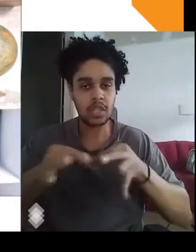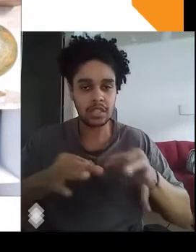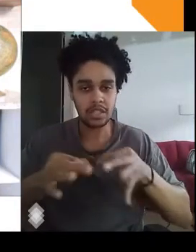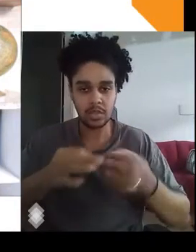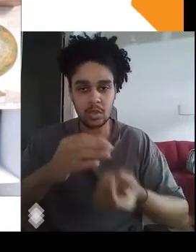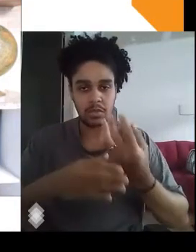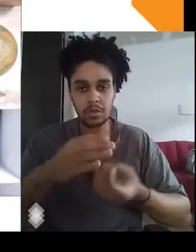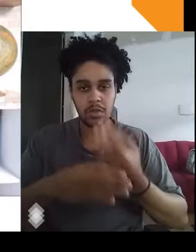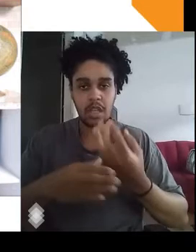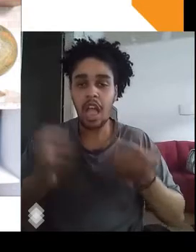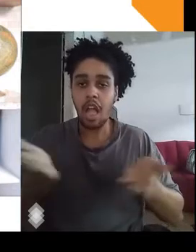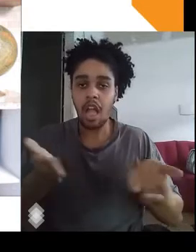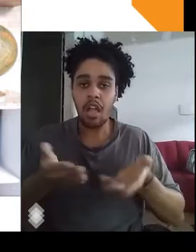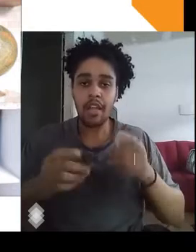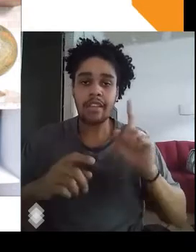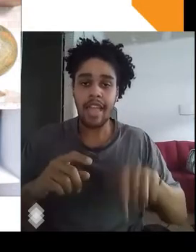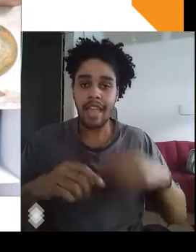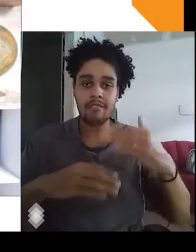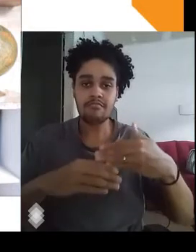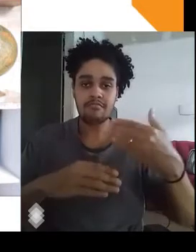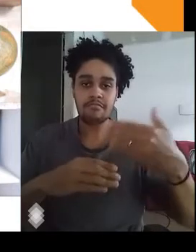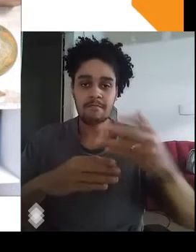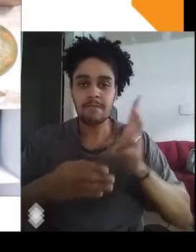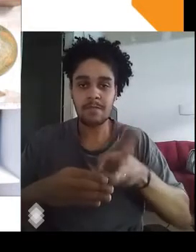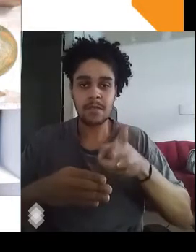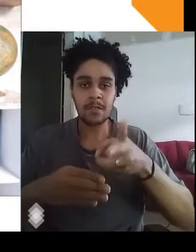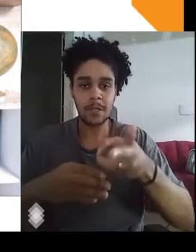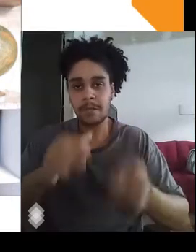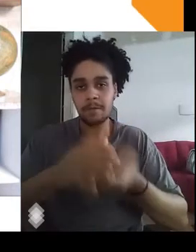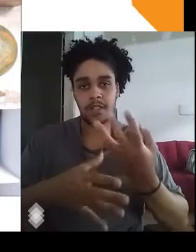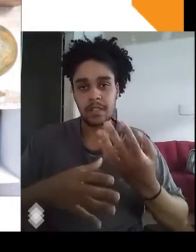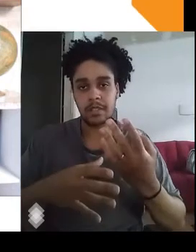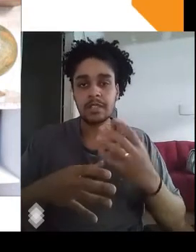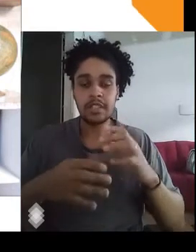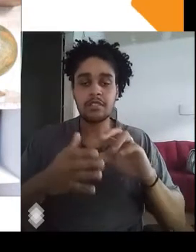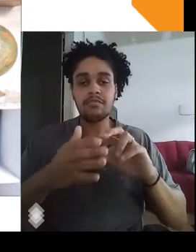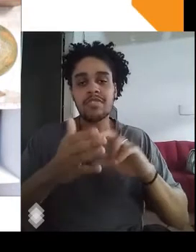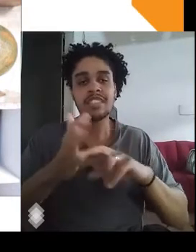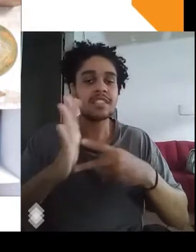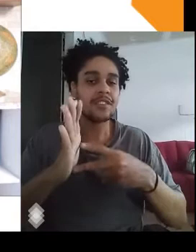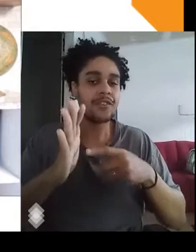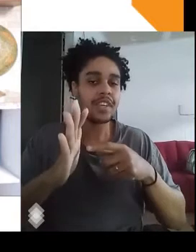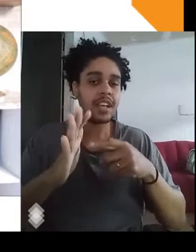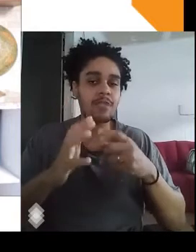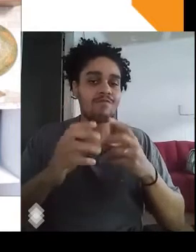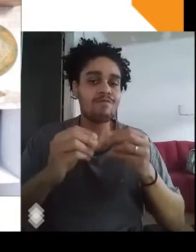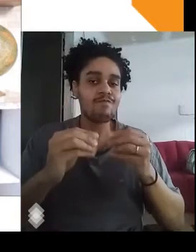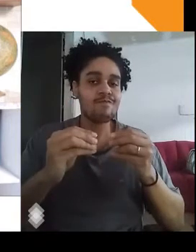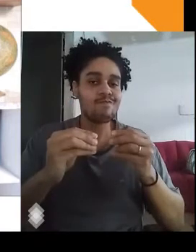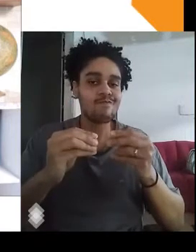do processo produtivo atualmente. É o que a gente chama de segmentação produtiva. A segmentação